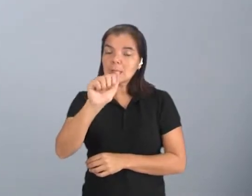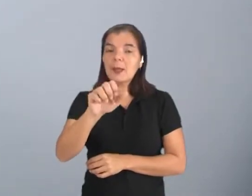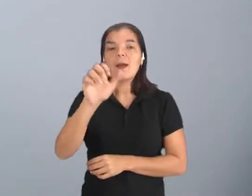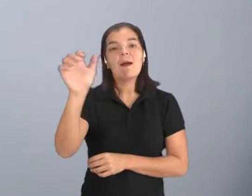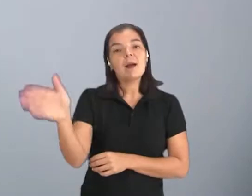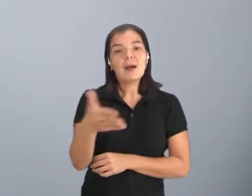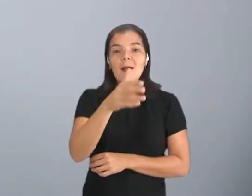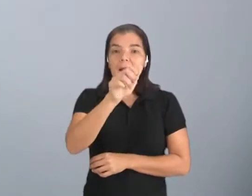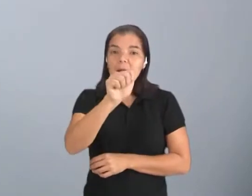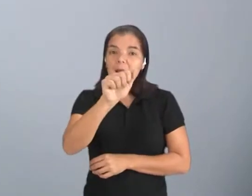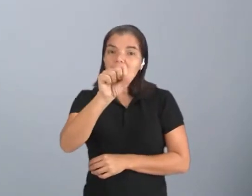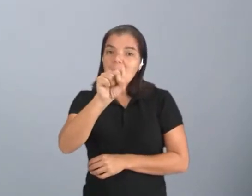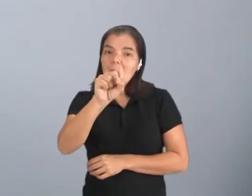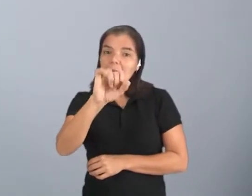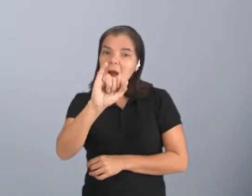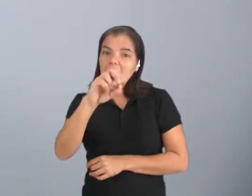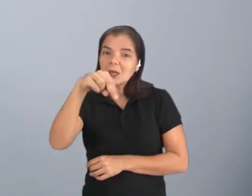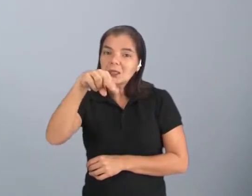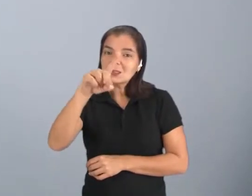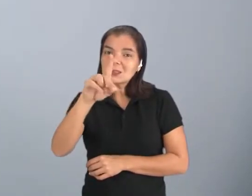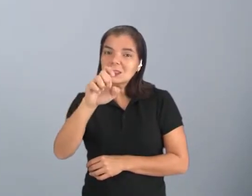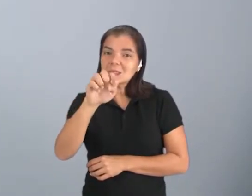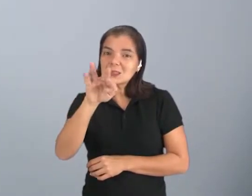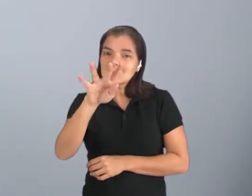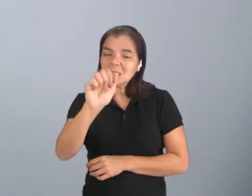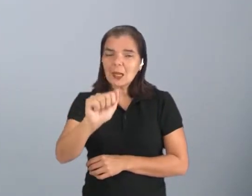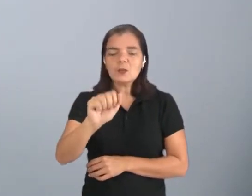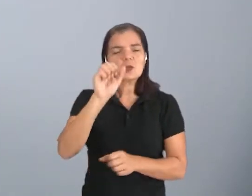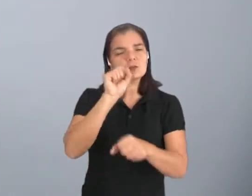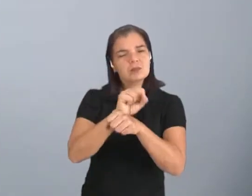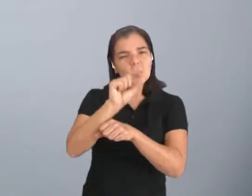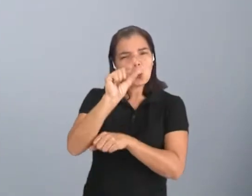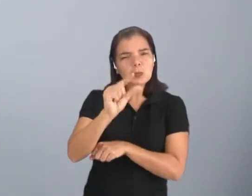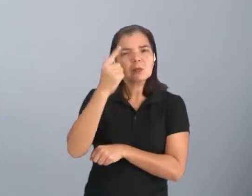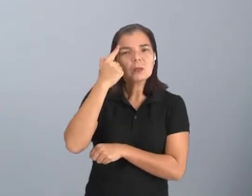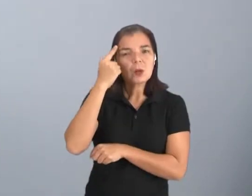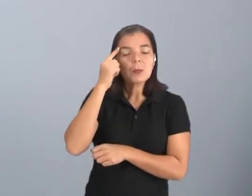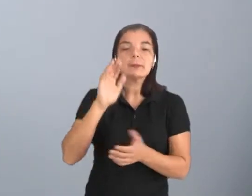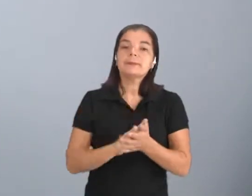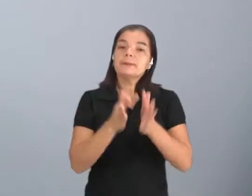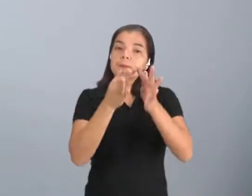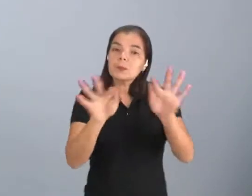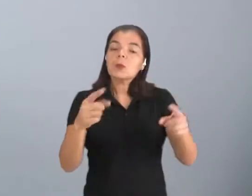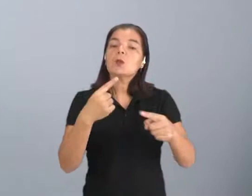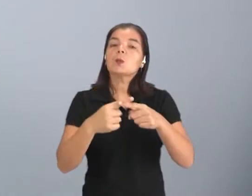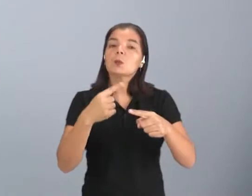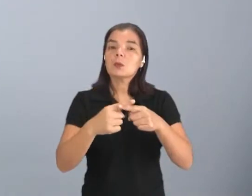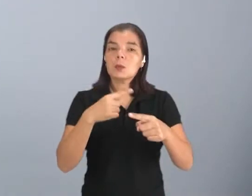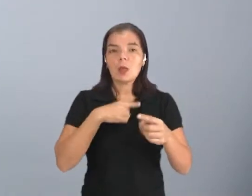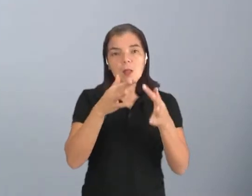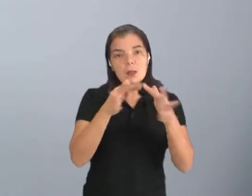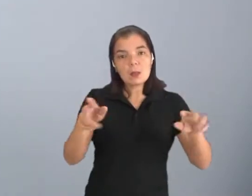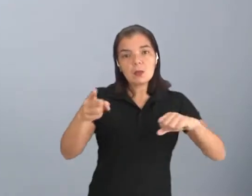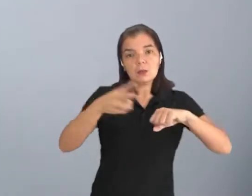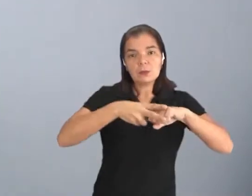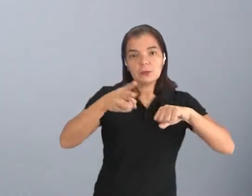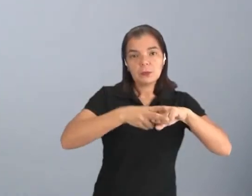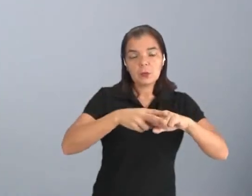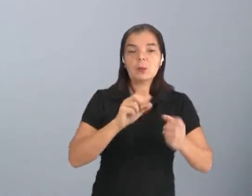assindética, certo? Vamos esperar só um pouquinho para entender? Olha só, uma oração por quê? Porque tem a forma